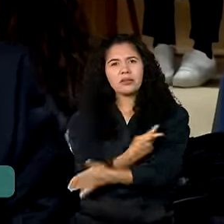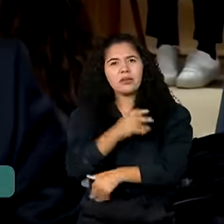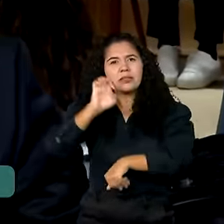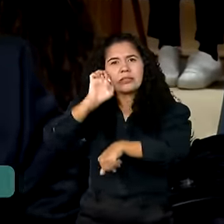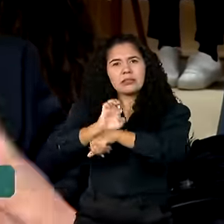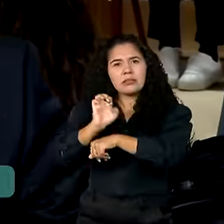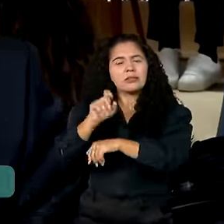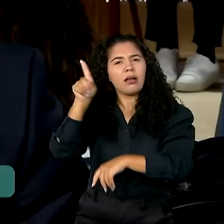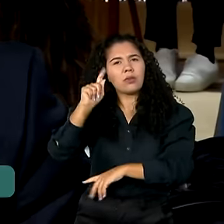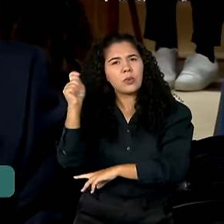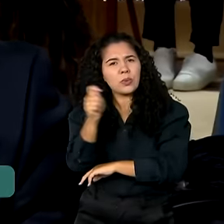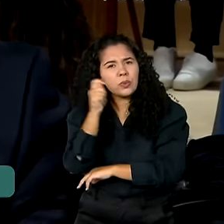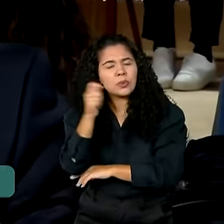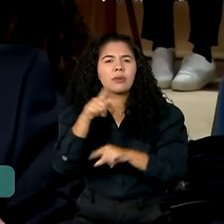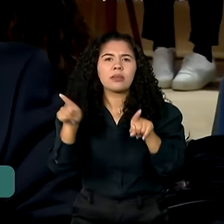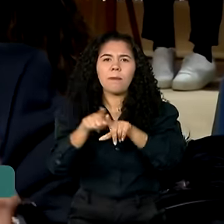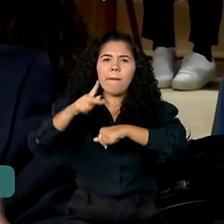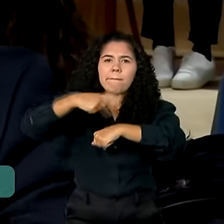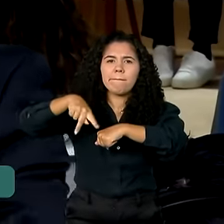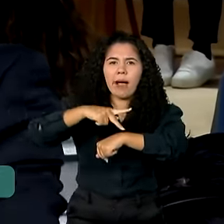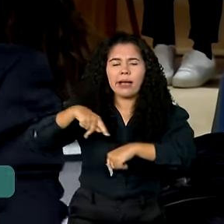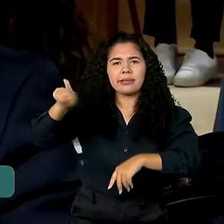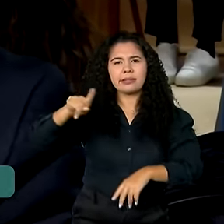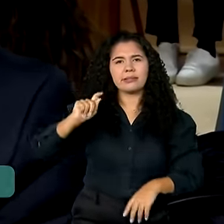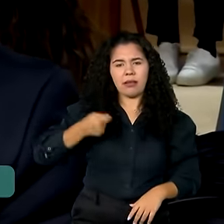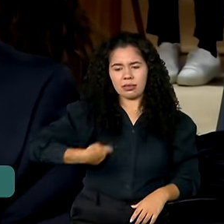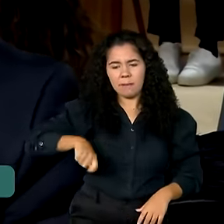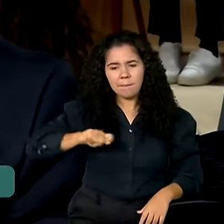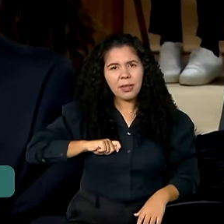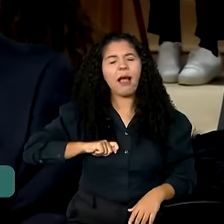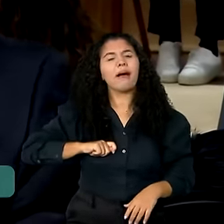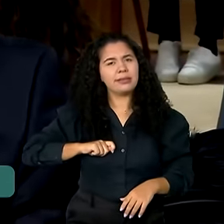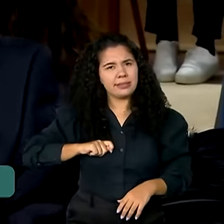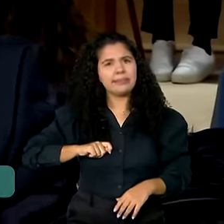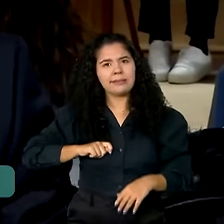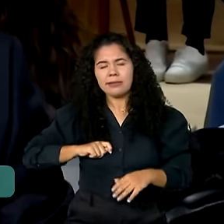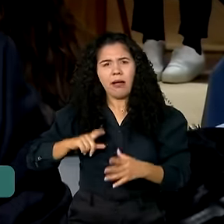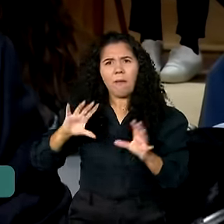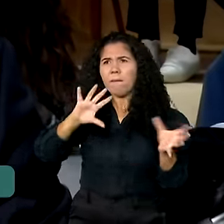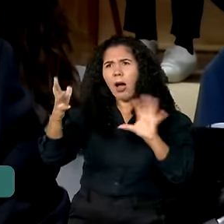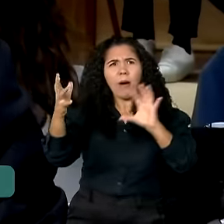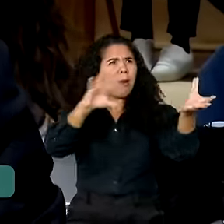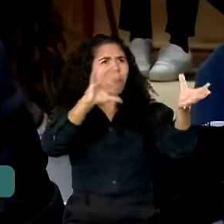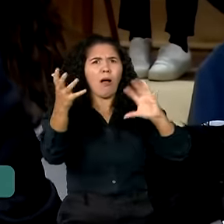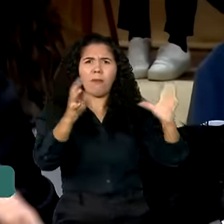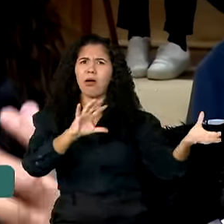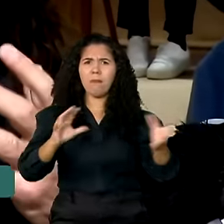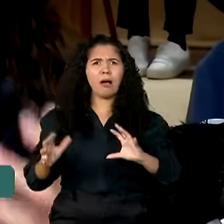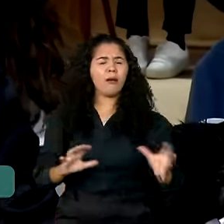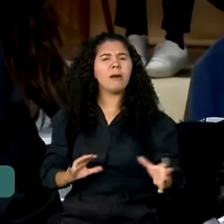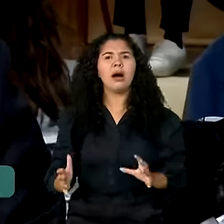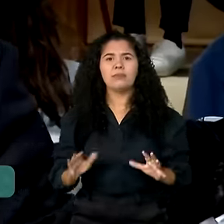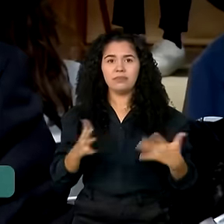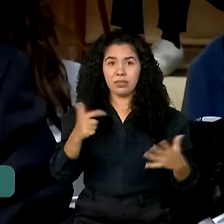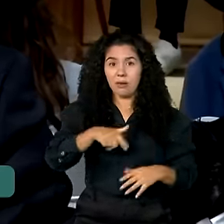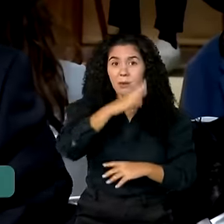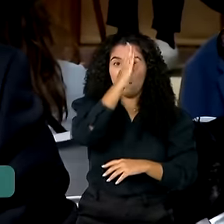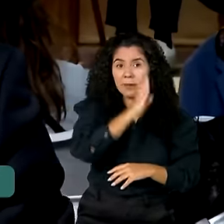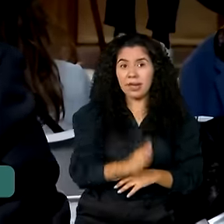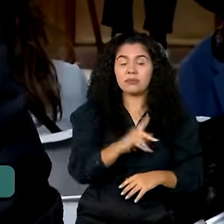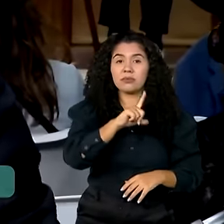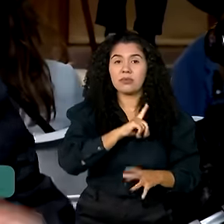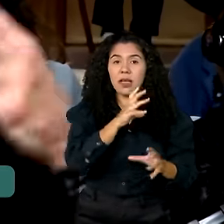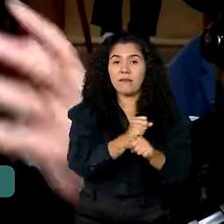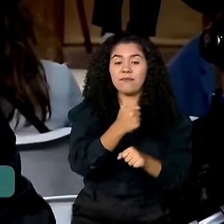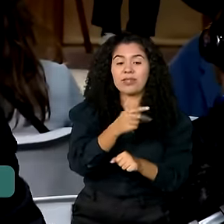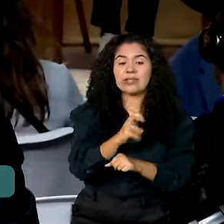Espanha, isso não para. E o mundo tem que mudar o modelo econômico. E o Brasil tem muito a ver com isso, porque o Brasil tem 25% da biodiversidade